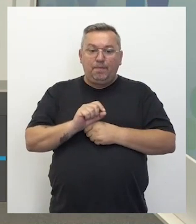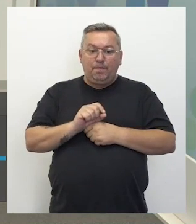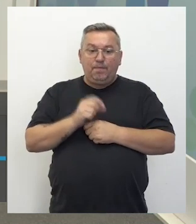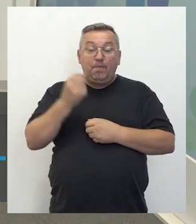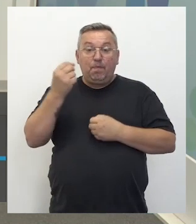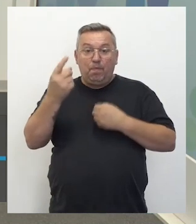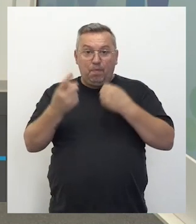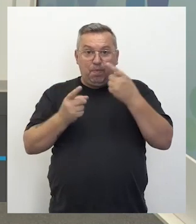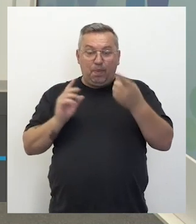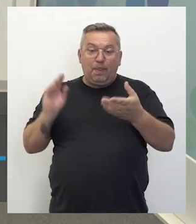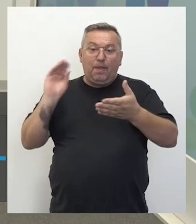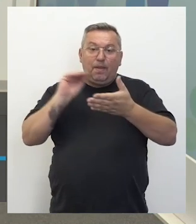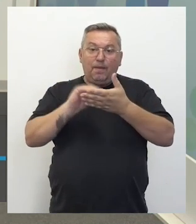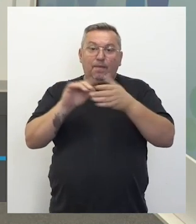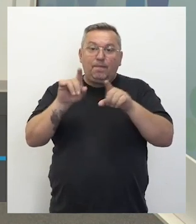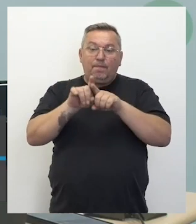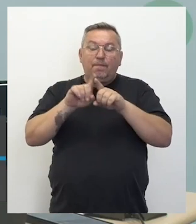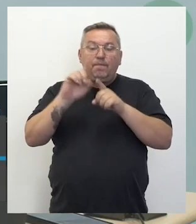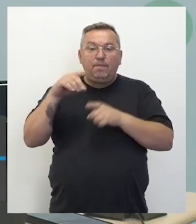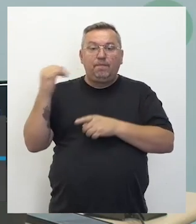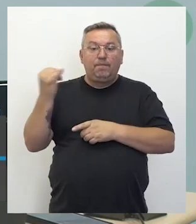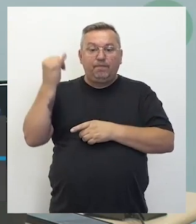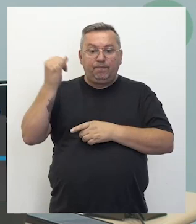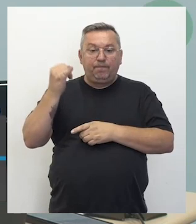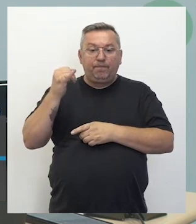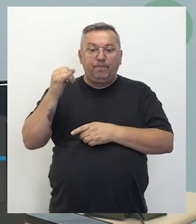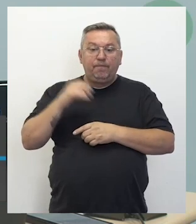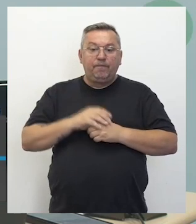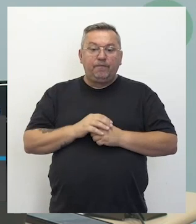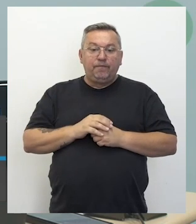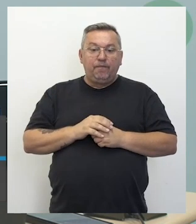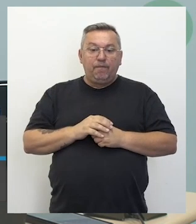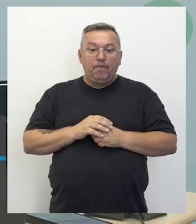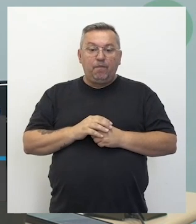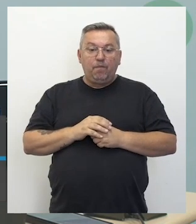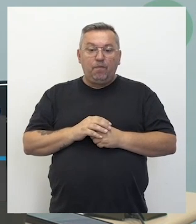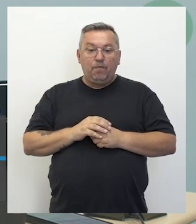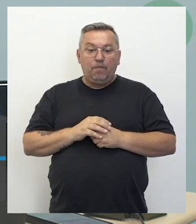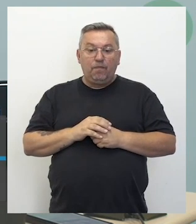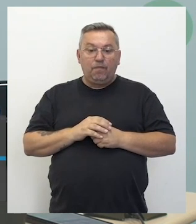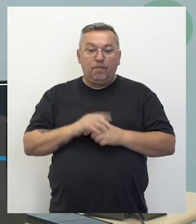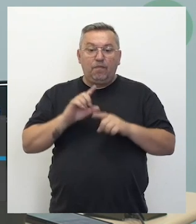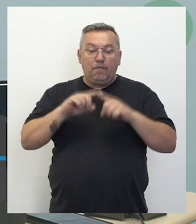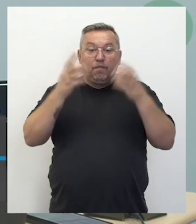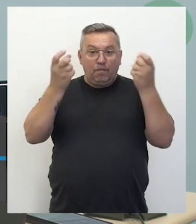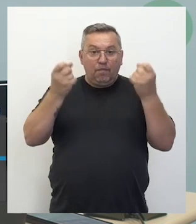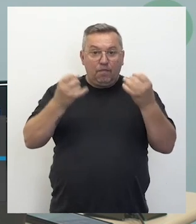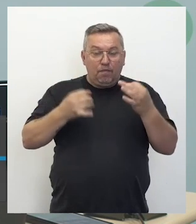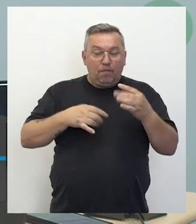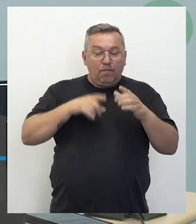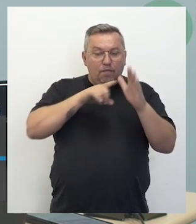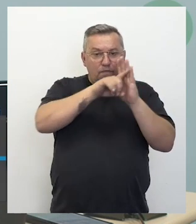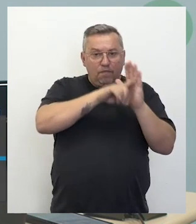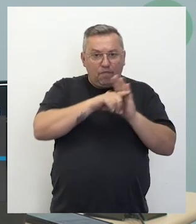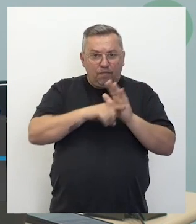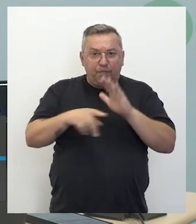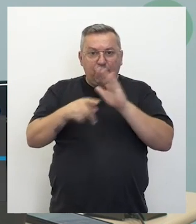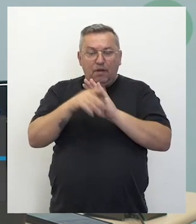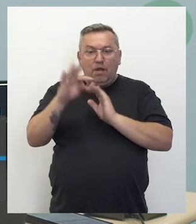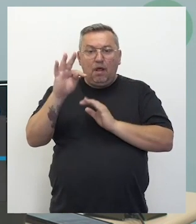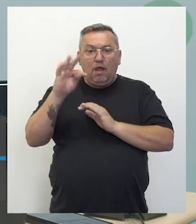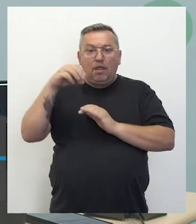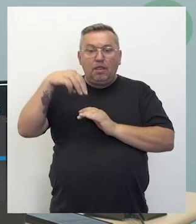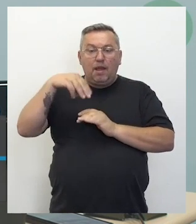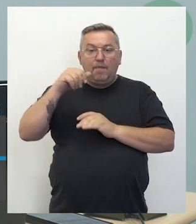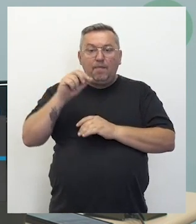até colocaram aqui, que eu acho que é importante vocês entenderem assim. Segundo a estimativa, acho que até do próprio Projeto Tamar, se